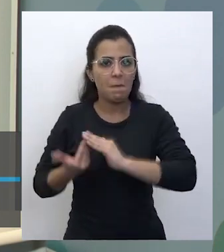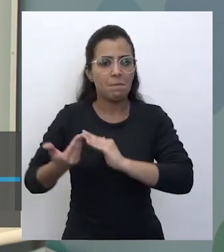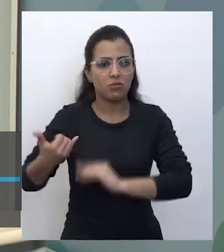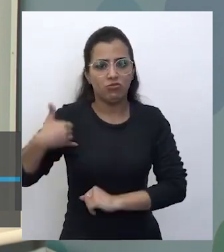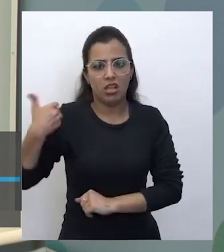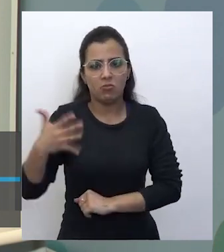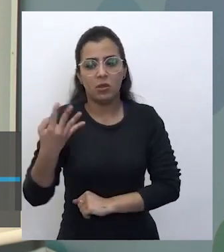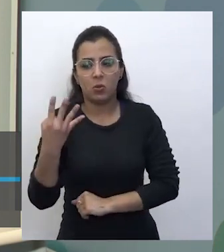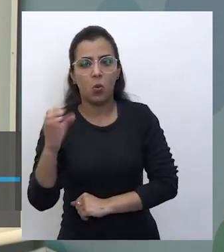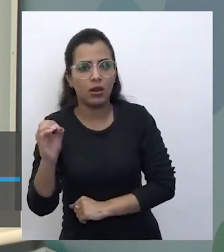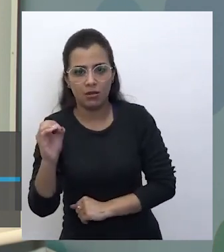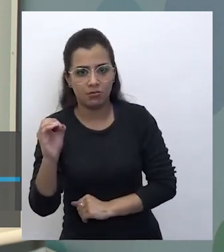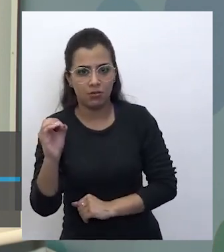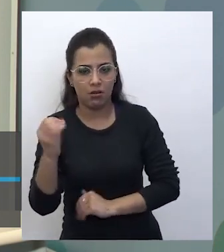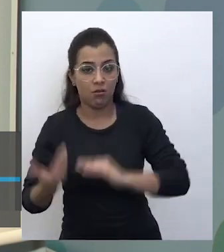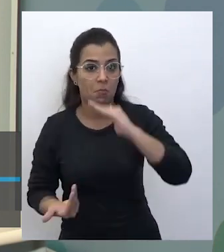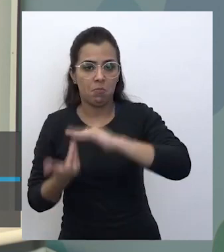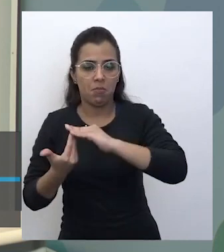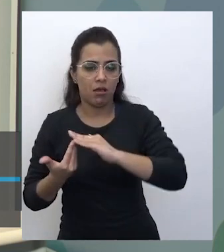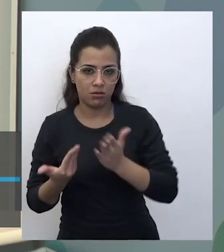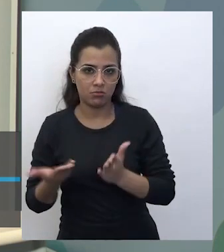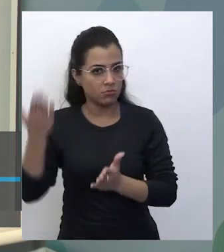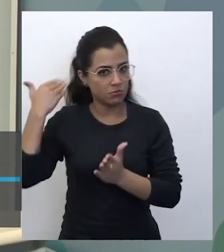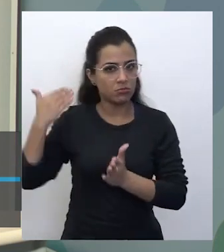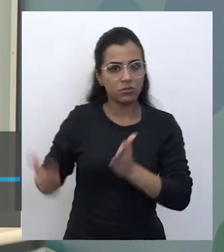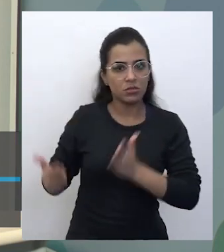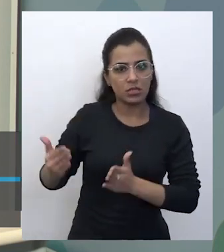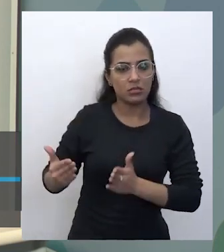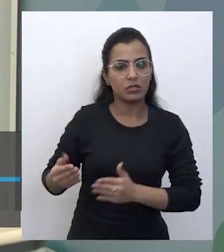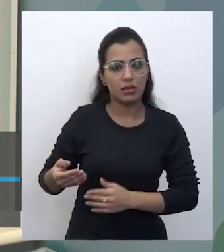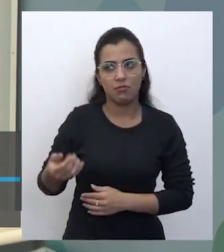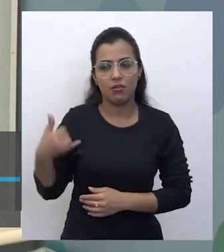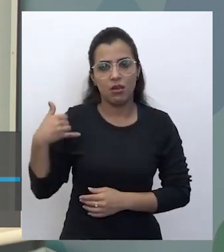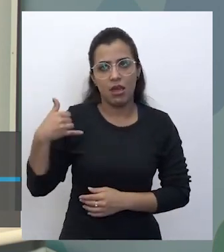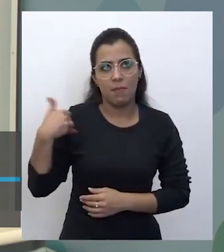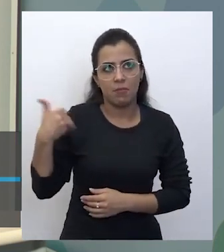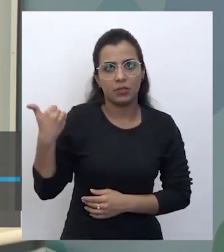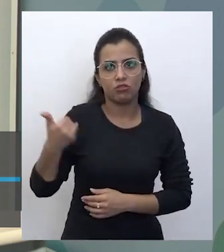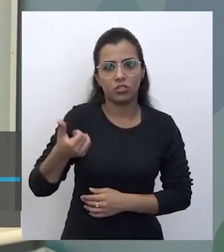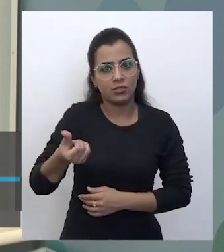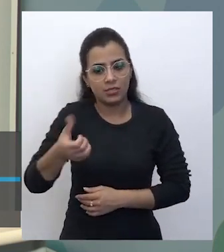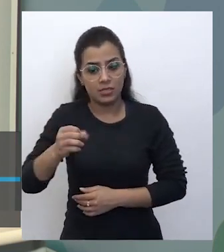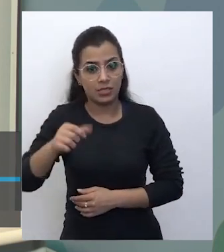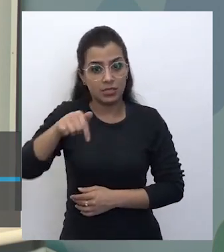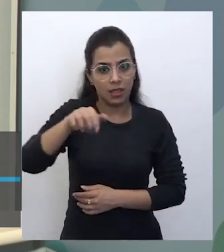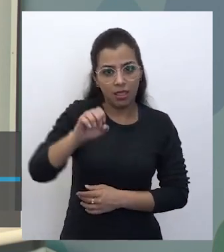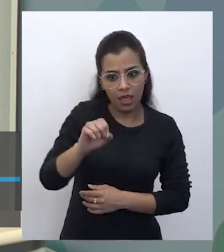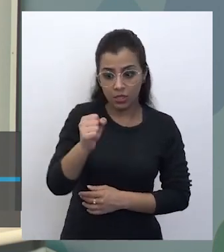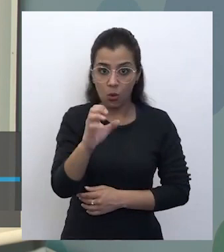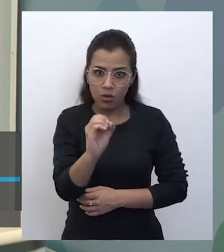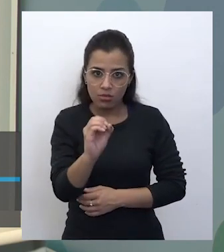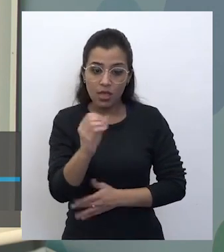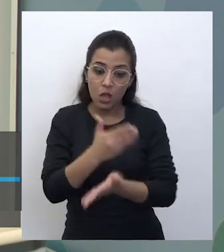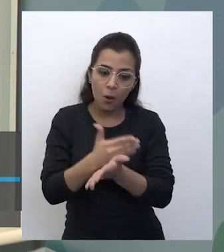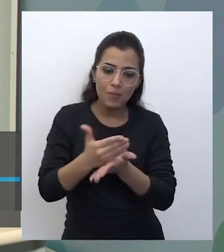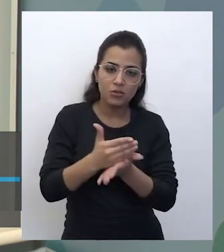de idade, né? Passamos fácil dos 70, 80 no século 20 e 21. Então, na Idade Média, as pessoas morriam de maneira